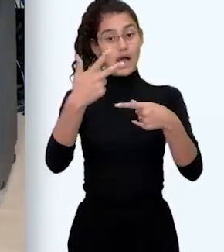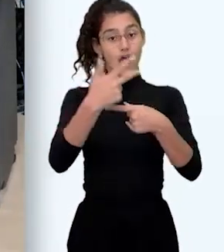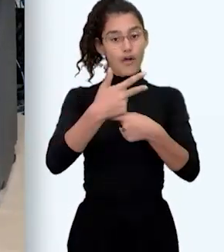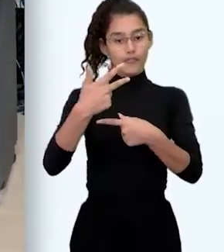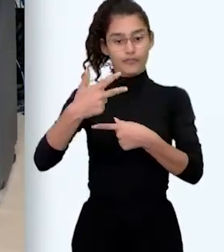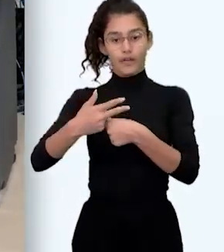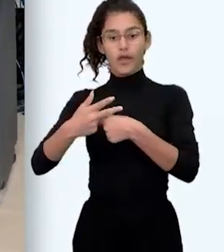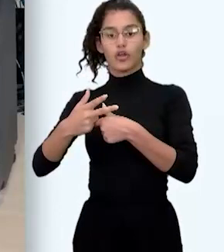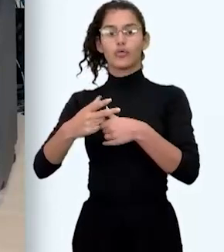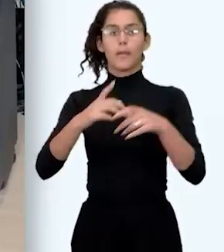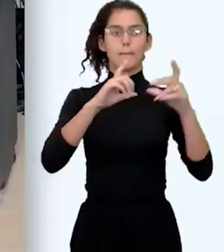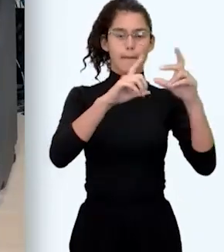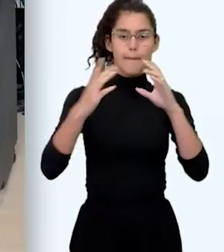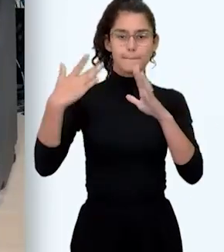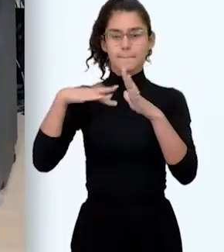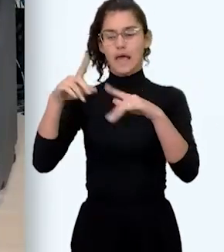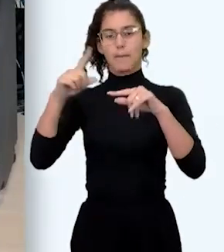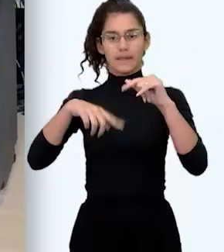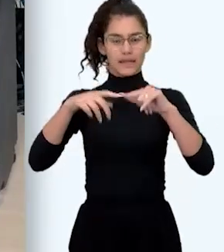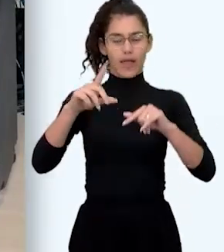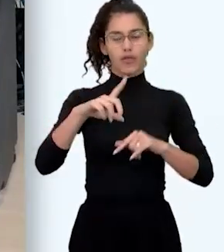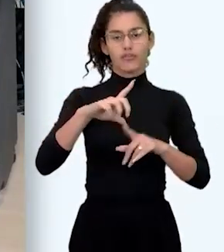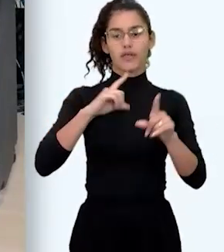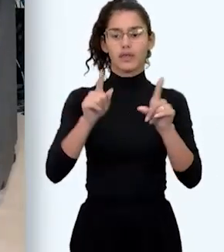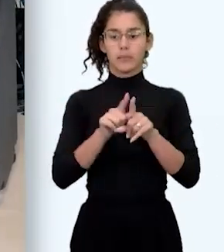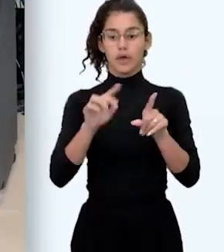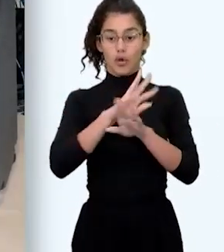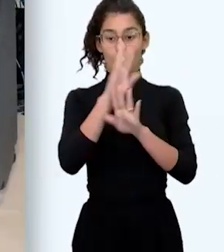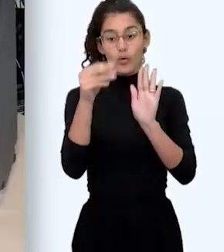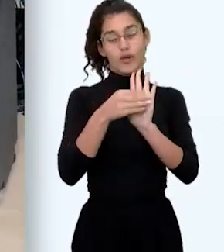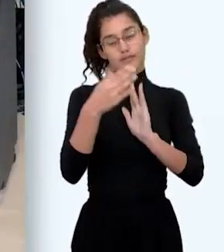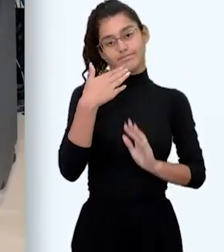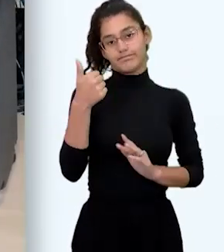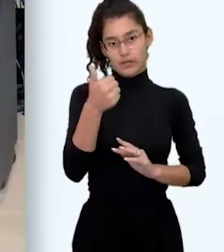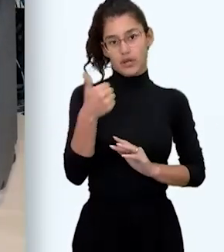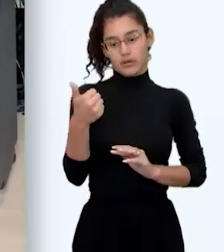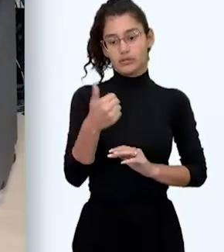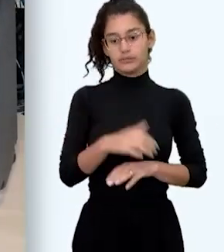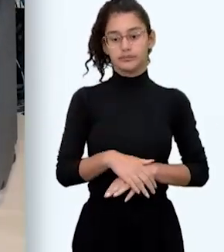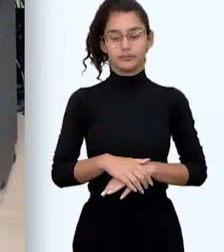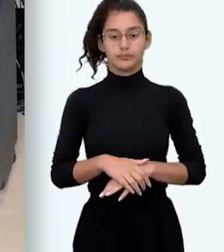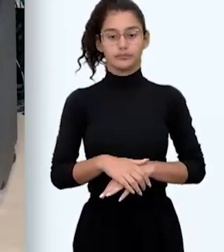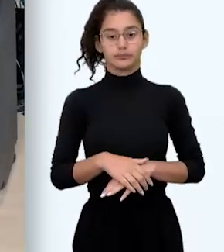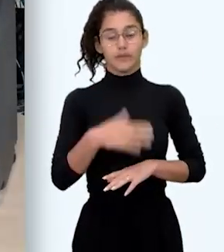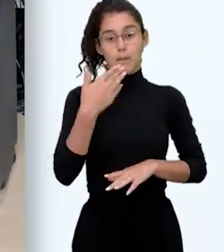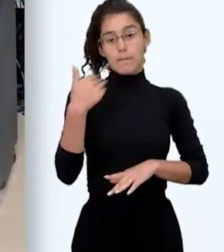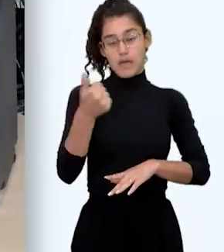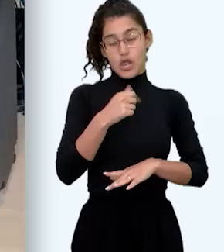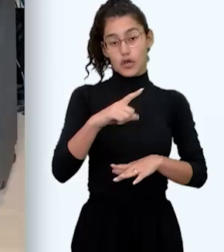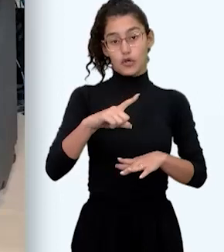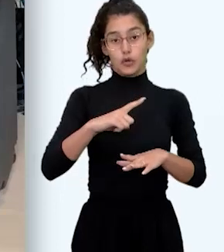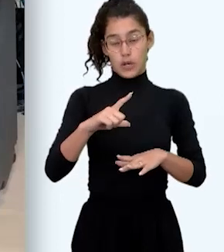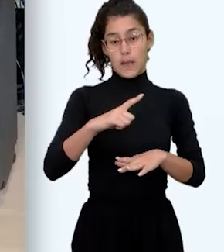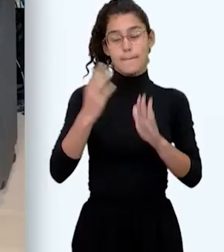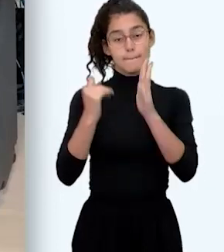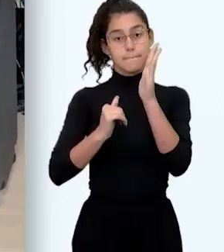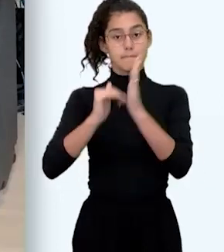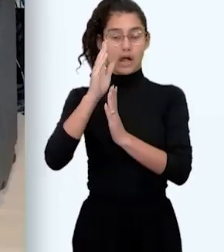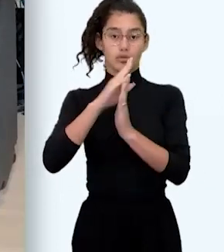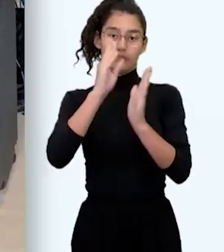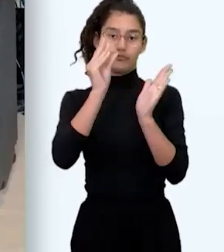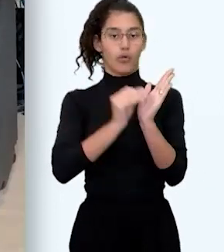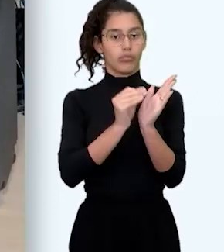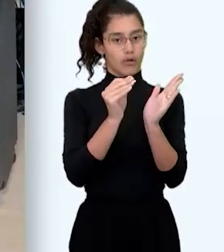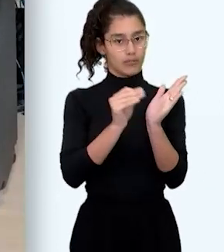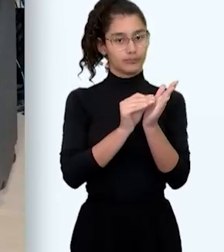tiver, mais cena, mais conteúdo você tiver, na parte de você montar isso na edição vai ser mais fácil. É melhor sobrar cena do que faltar. Sim.